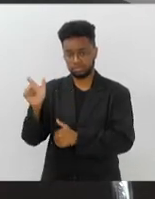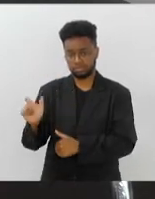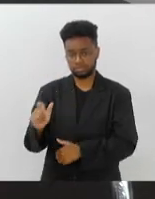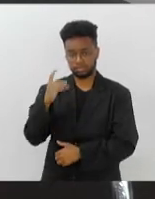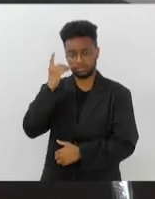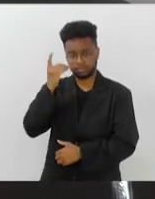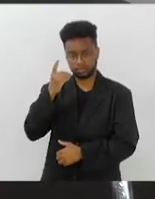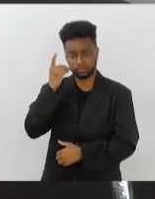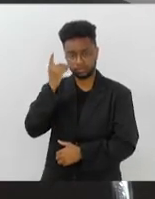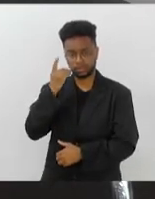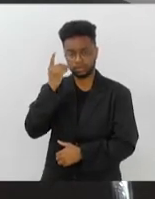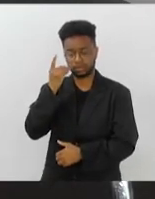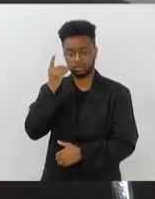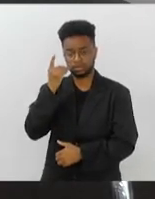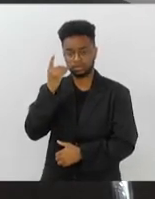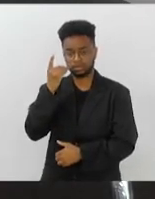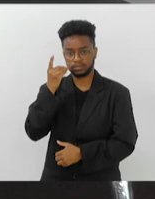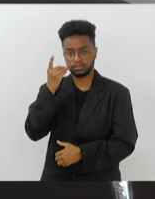do deputado